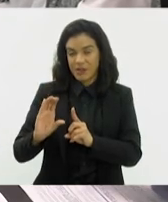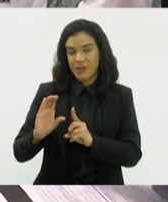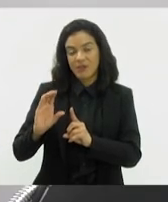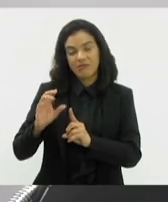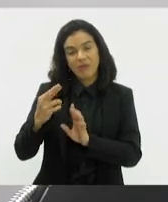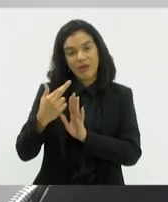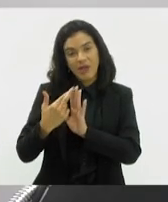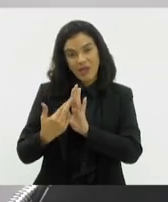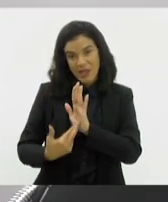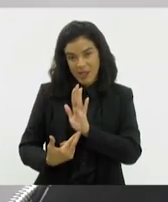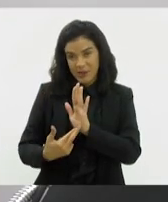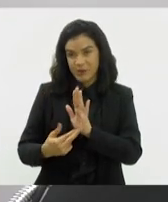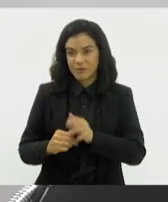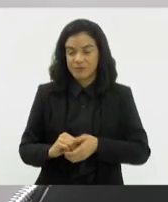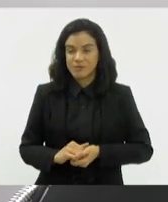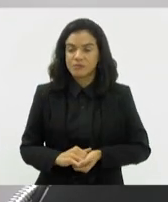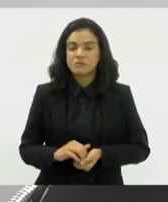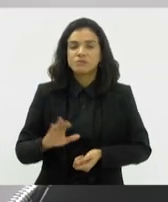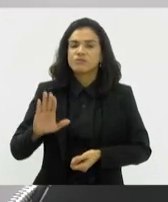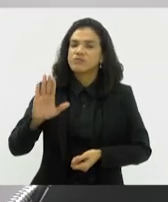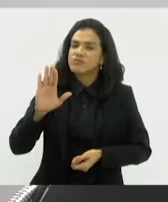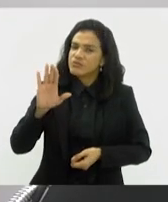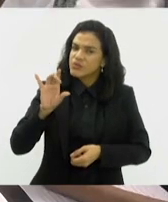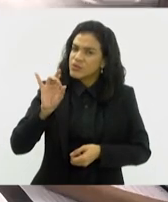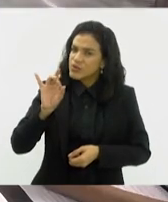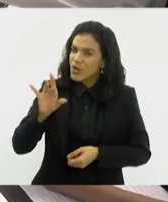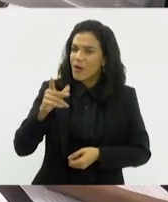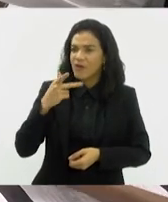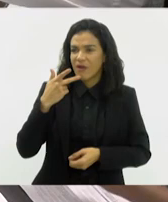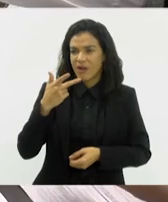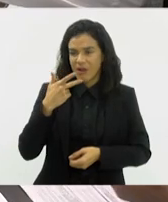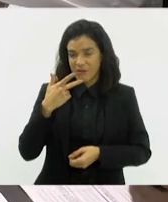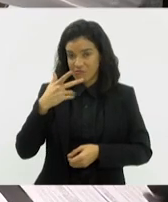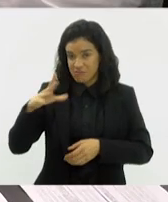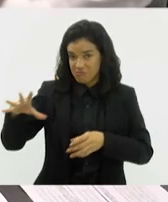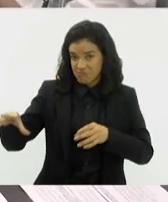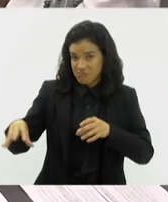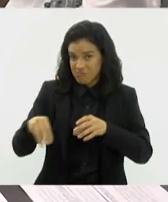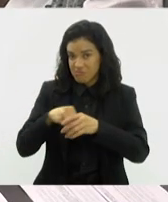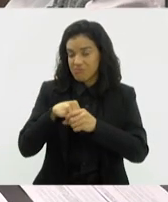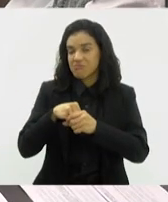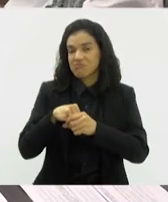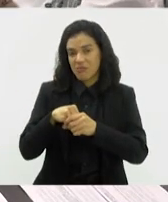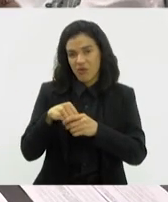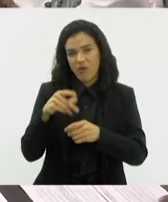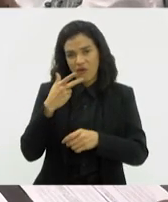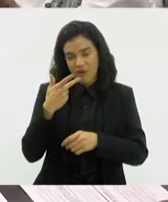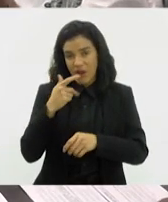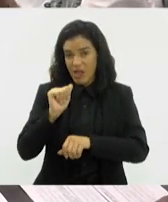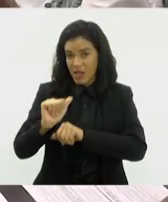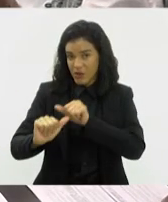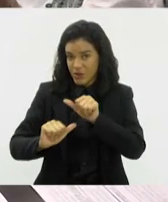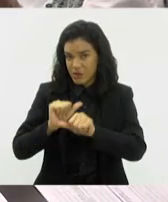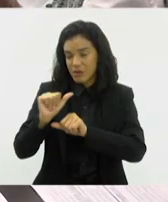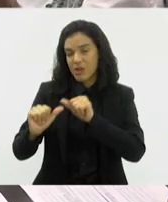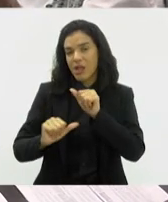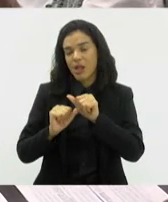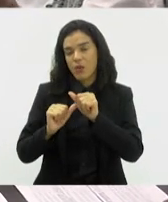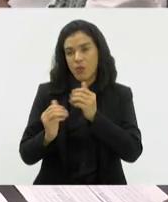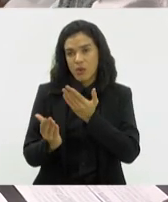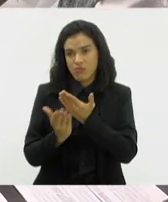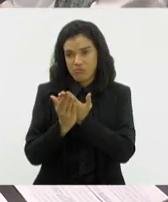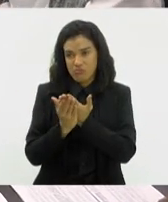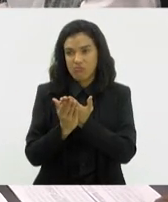relator do vencido. Presidente, só para dizer que a gente também vai incorporar aquilo que Vossa Excelência tinha dito de alterar o anexo, obviamente. Tá